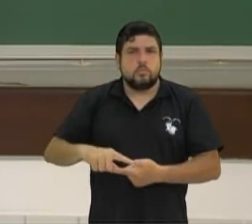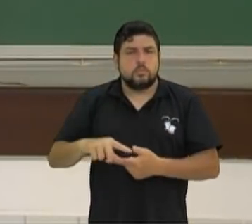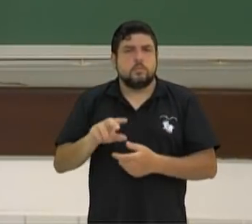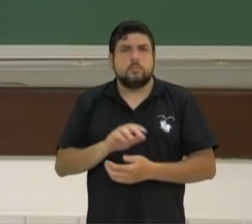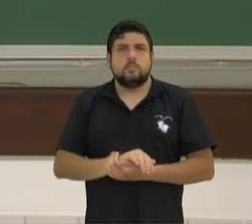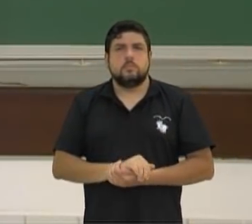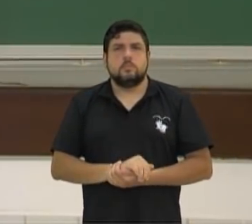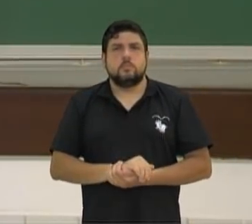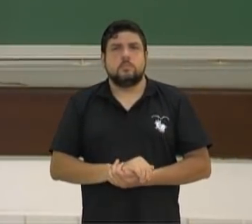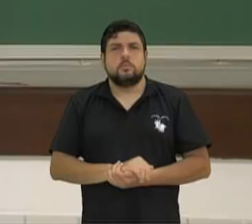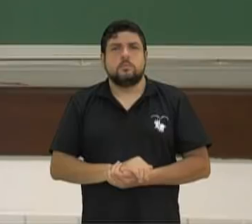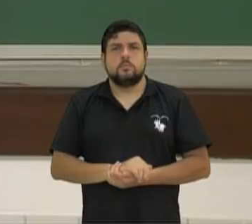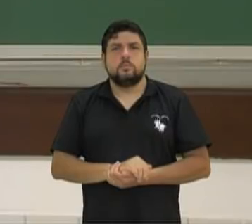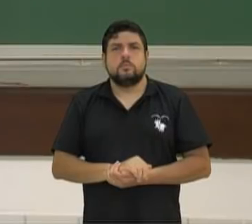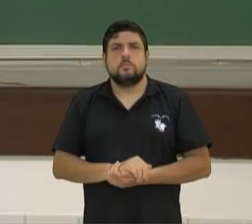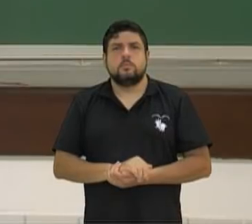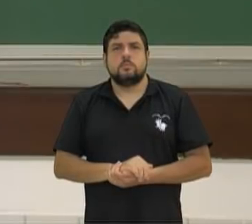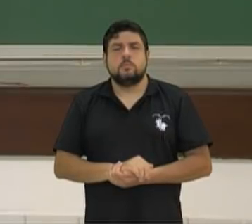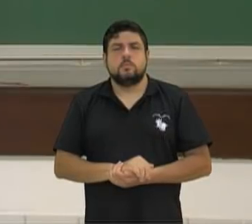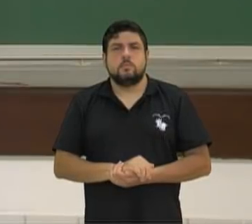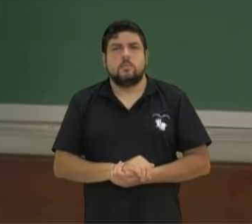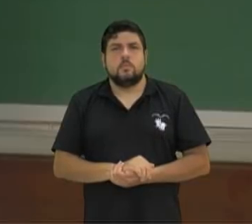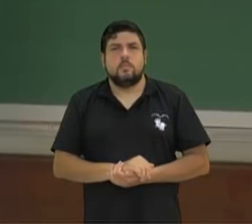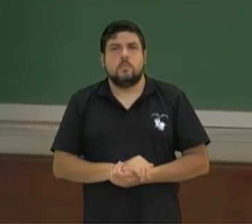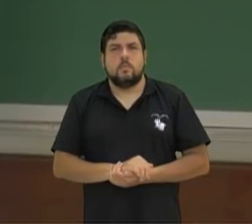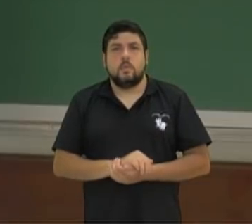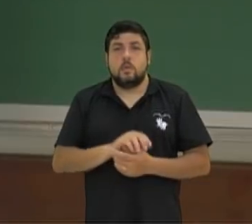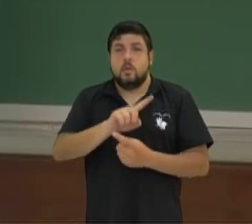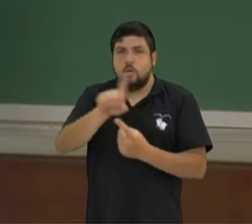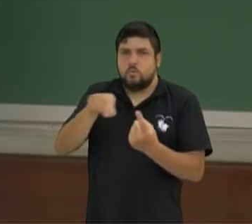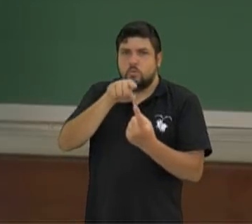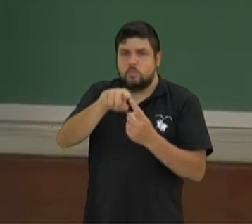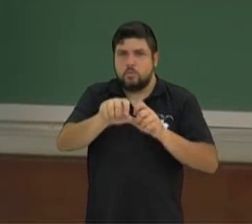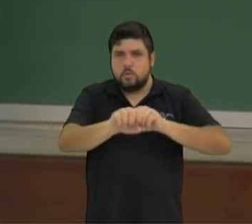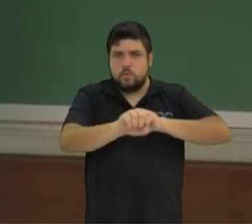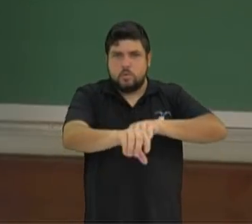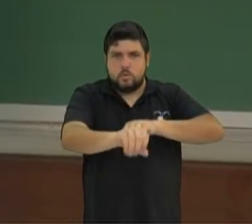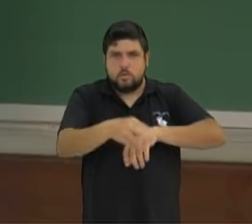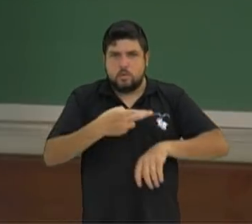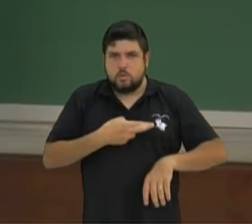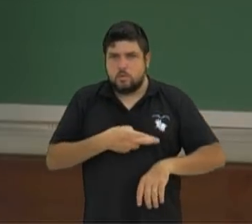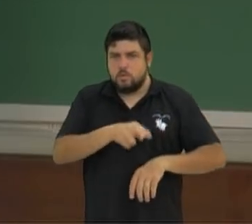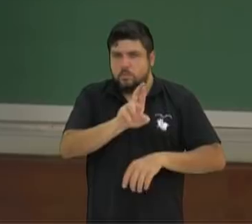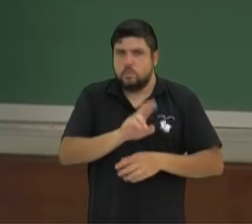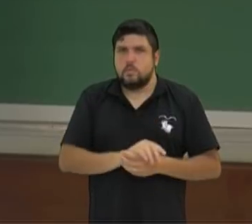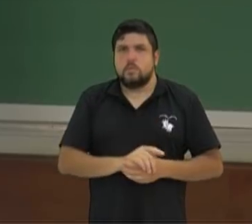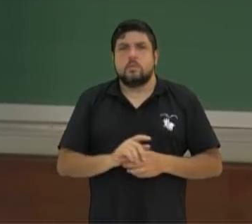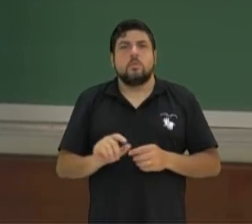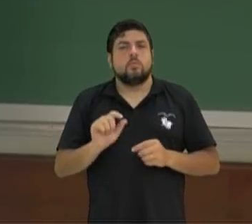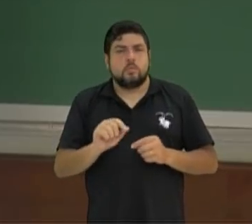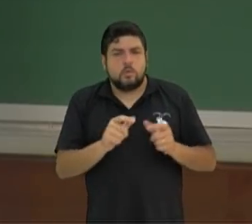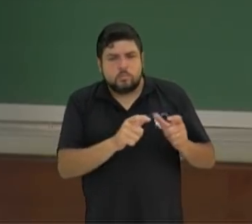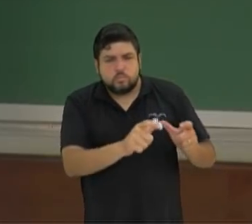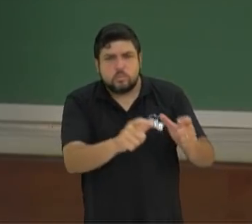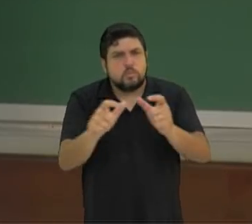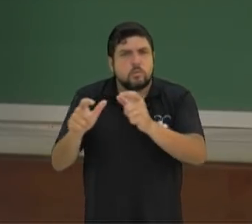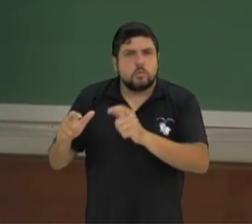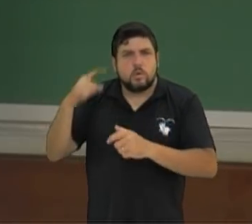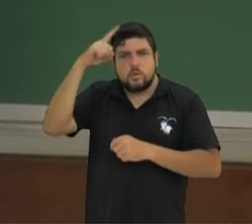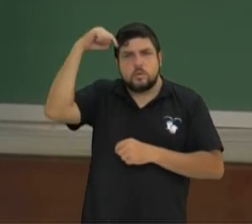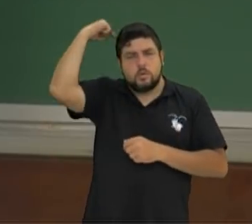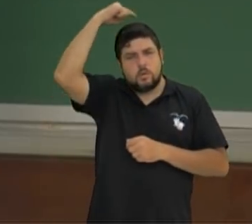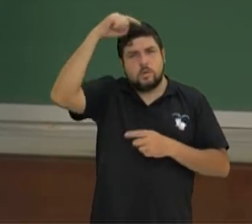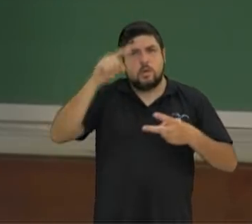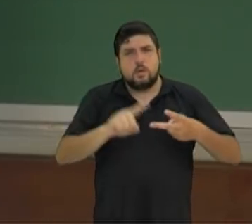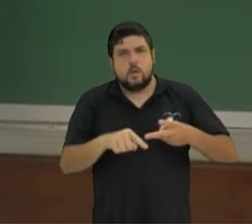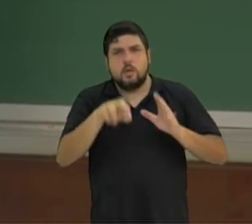costumes. Um dos objetivos do ensino religioso escolar, por que a gente estuda os lugares sagrados, os ritos e